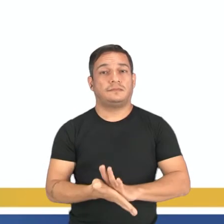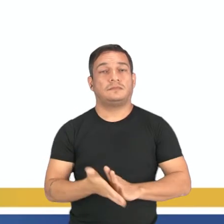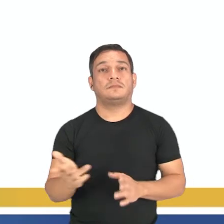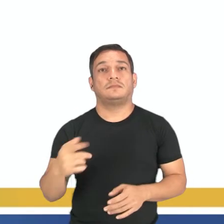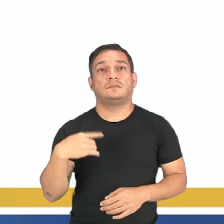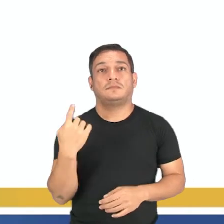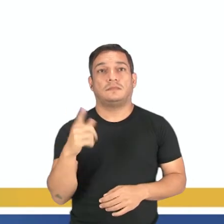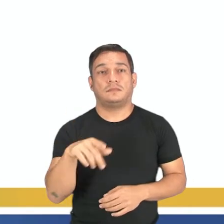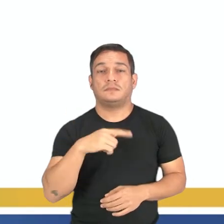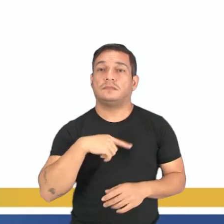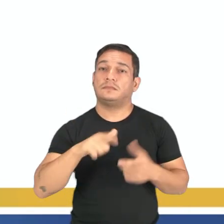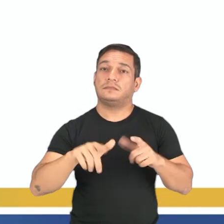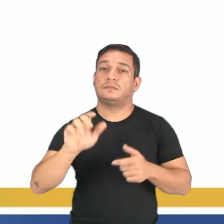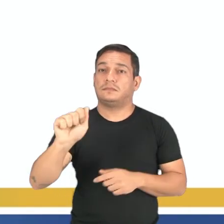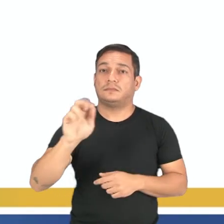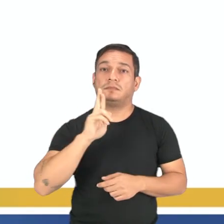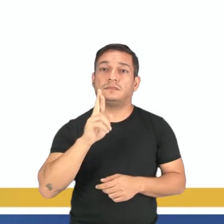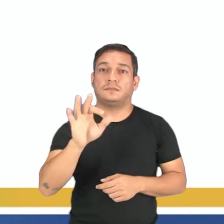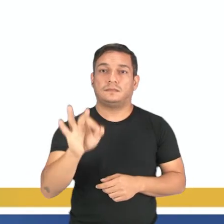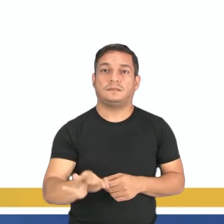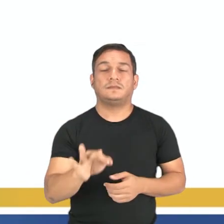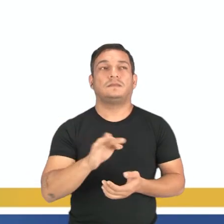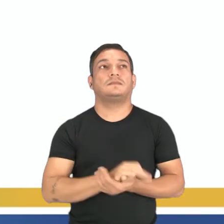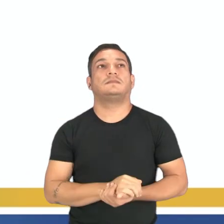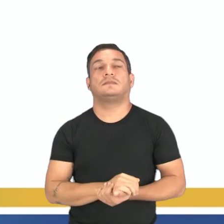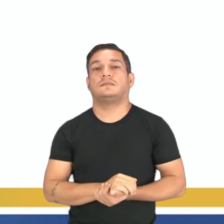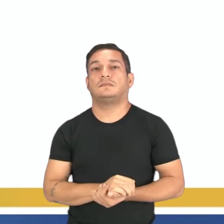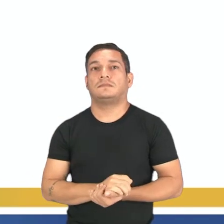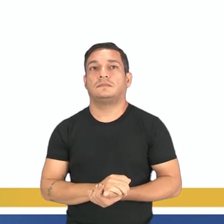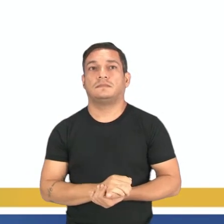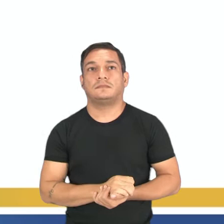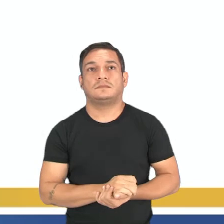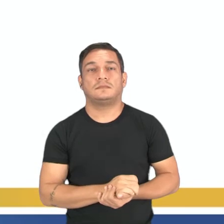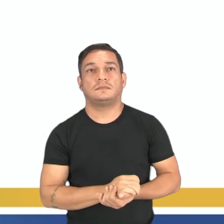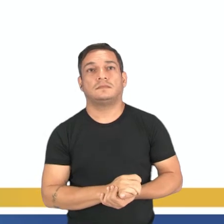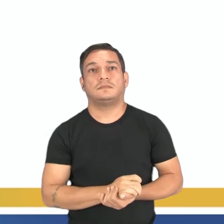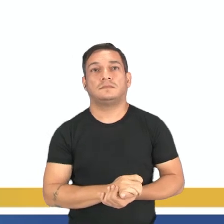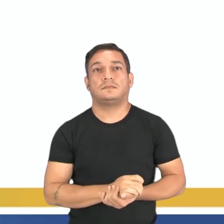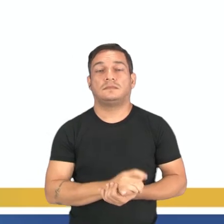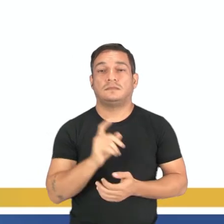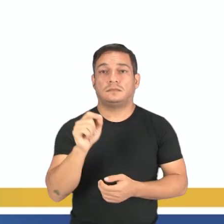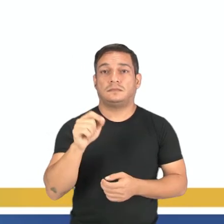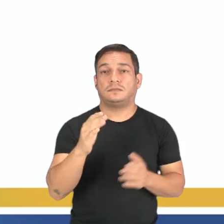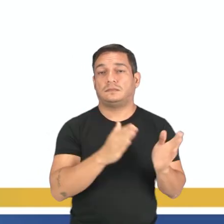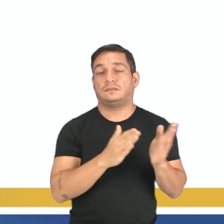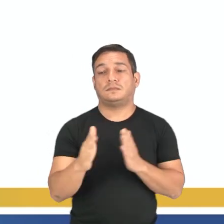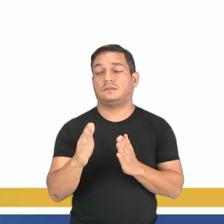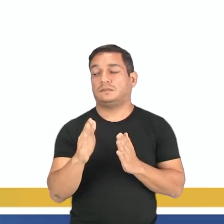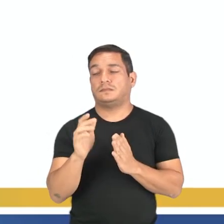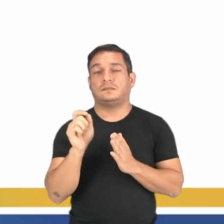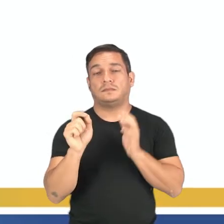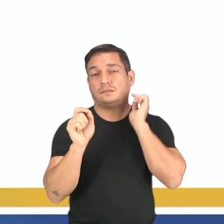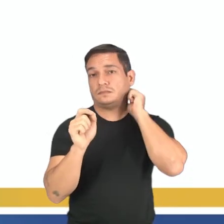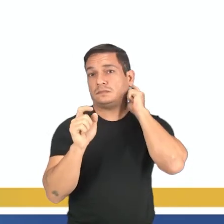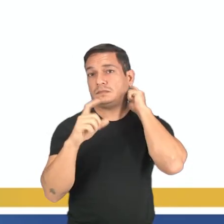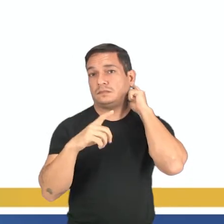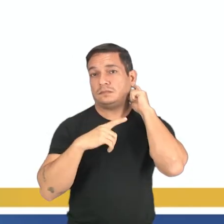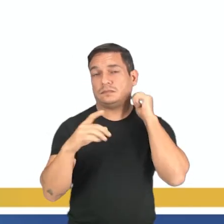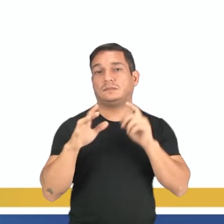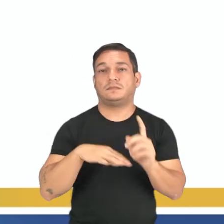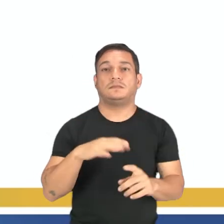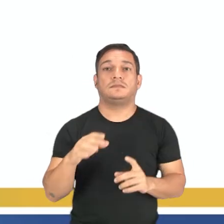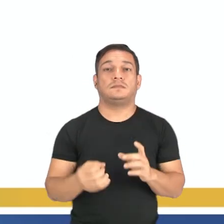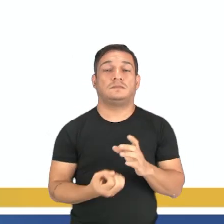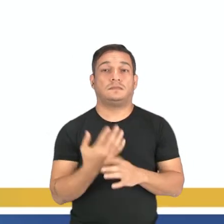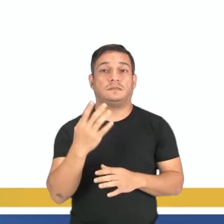Então, nós temos aí a letra A, né, como a correta, em que esse processo todo, né, tentou implantar até